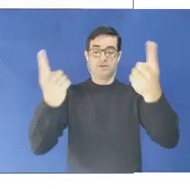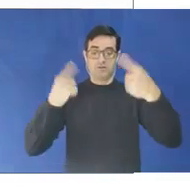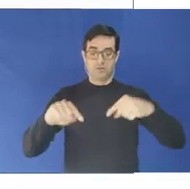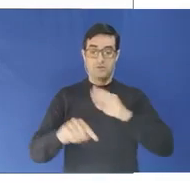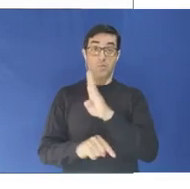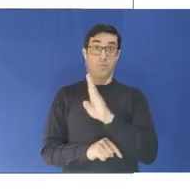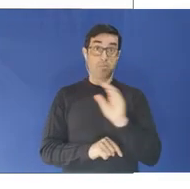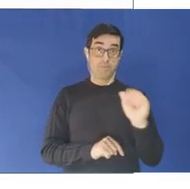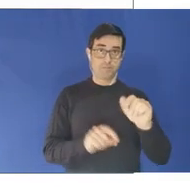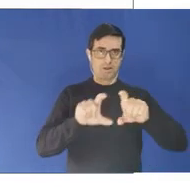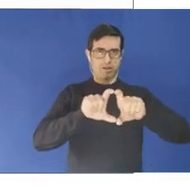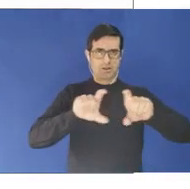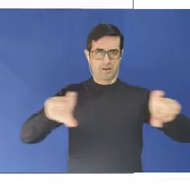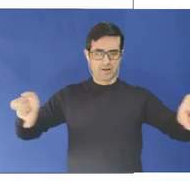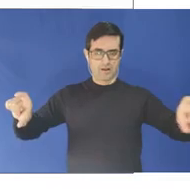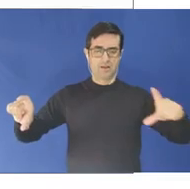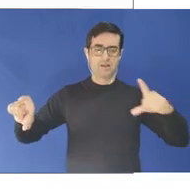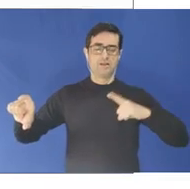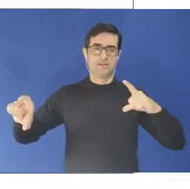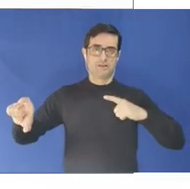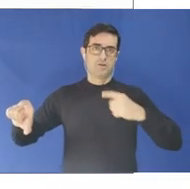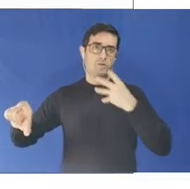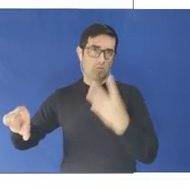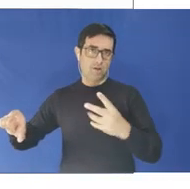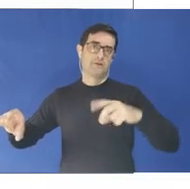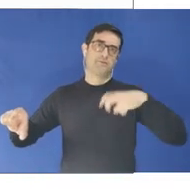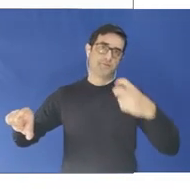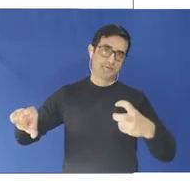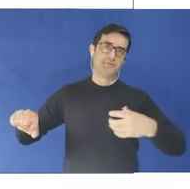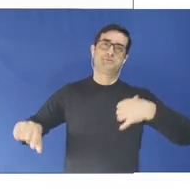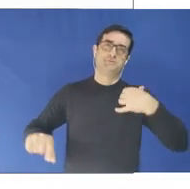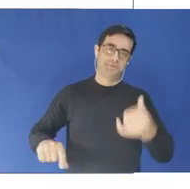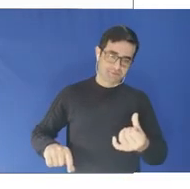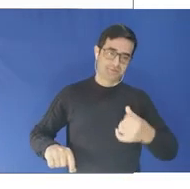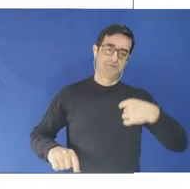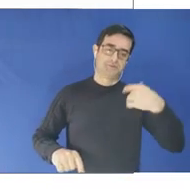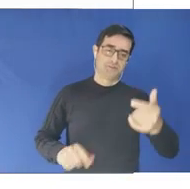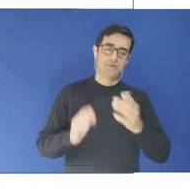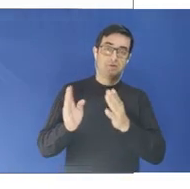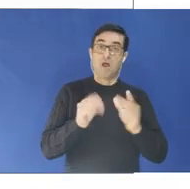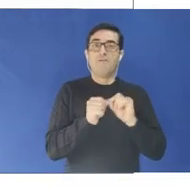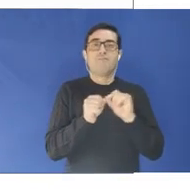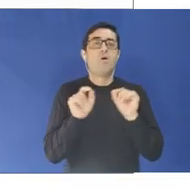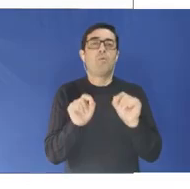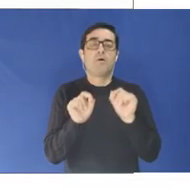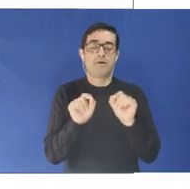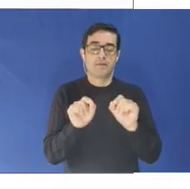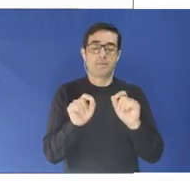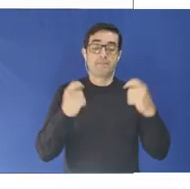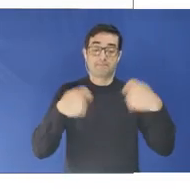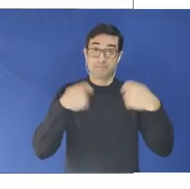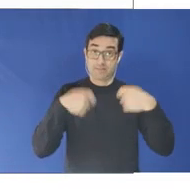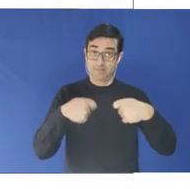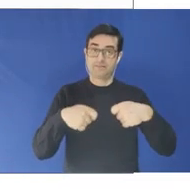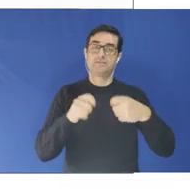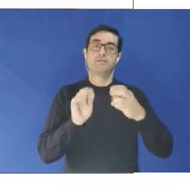ó. Distribuo, só que eu tenho 4, depois vem 5, depois vem 6. Antes do 4 tenho 5. O que eu fiz?